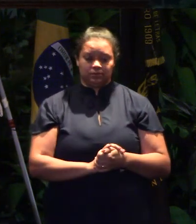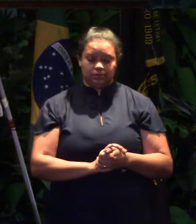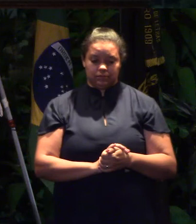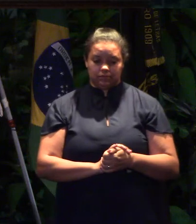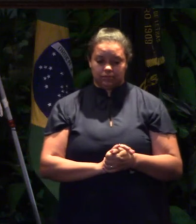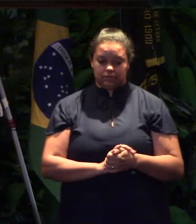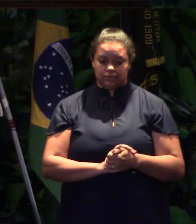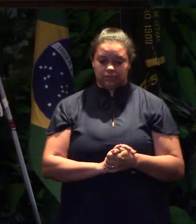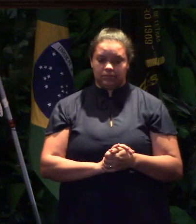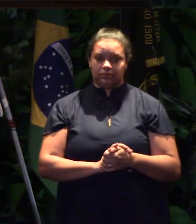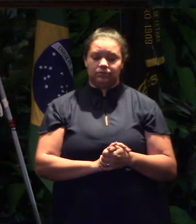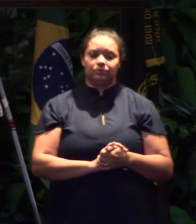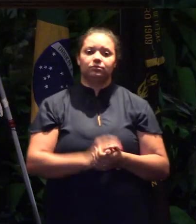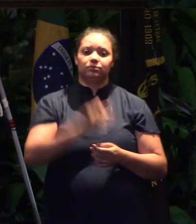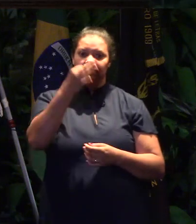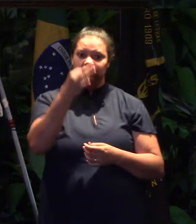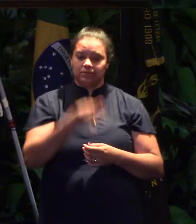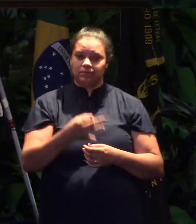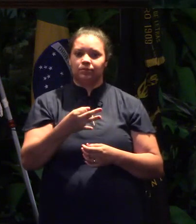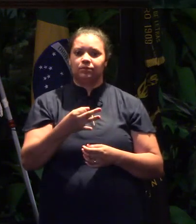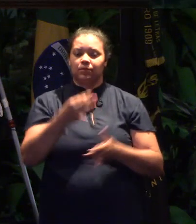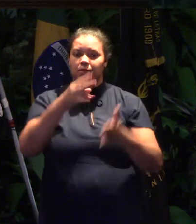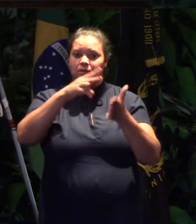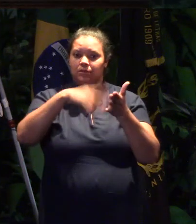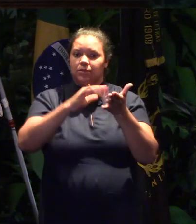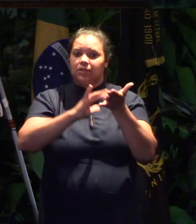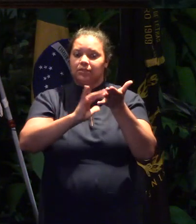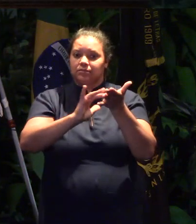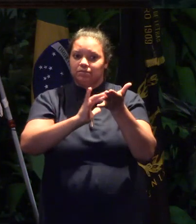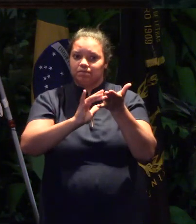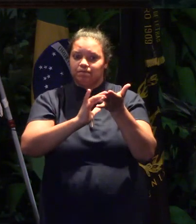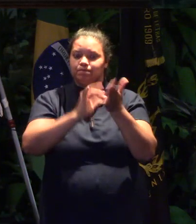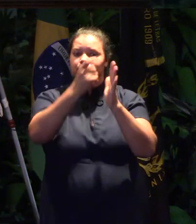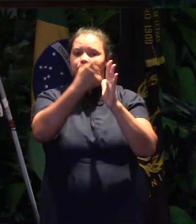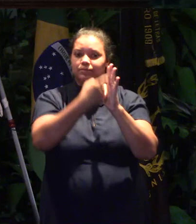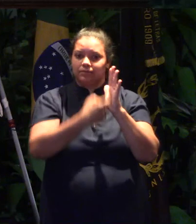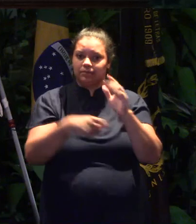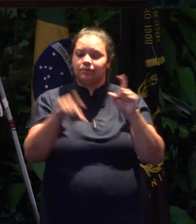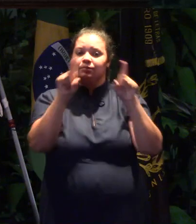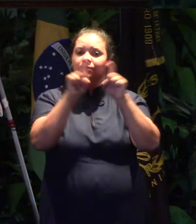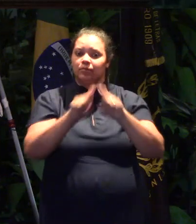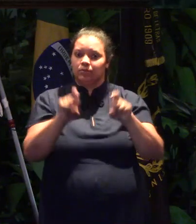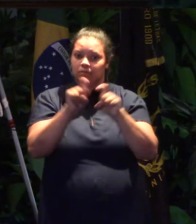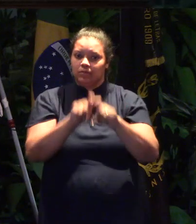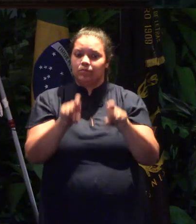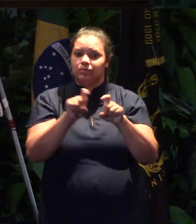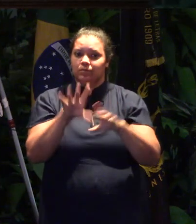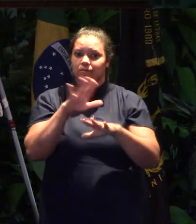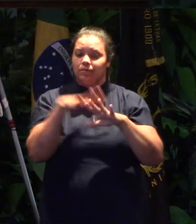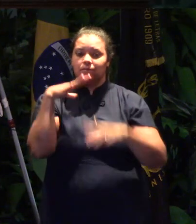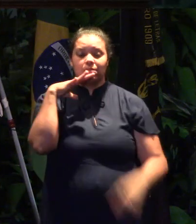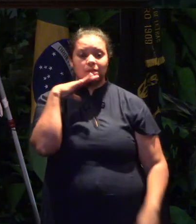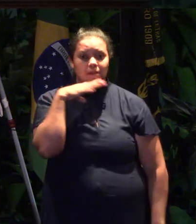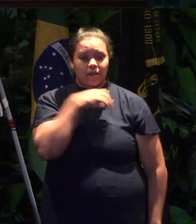Mas é fato que uma leitura digital, um texto no computador, é bem mais ágil